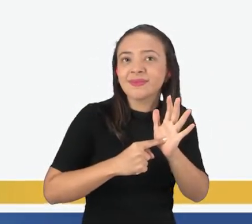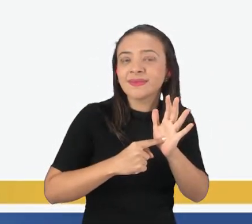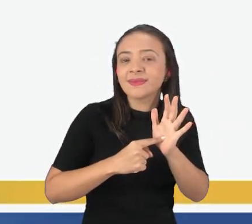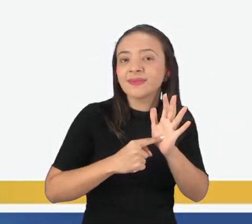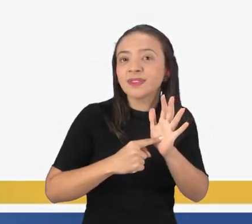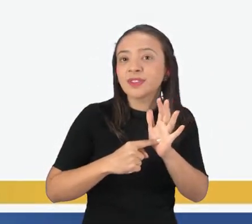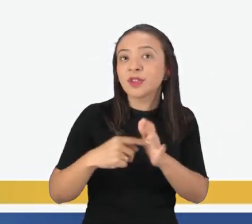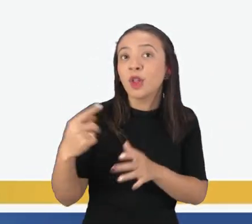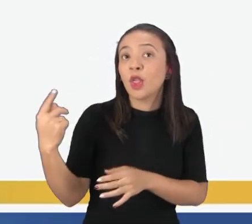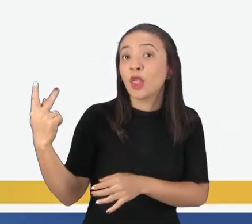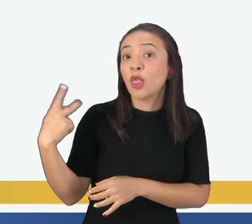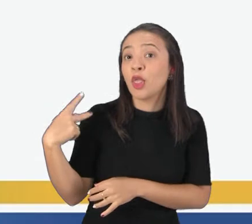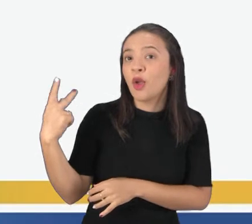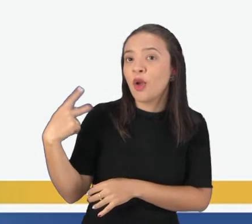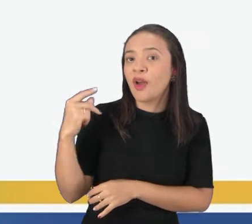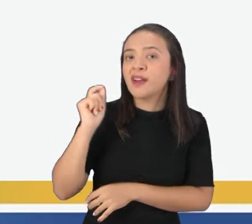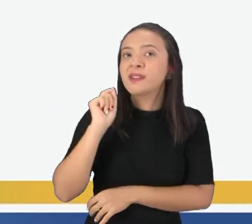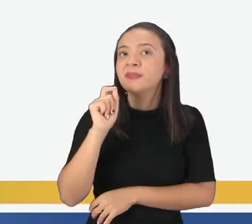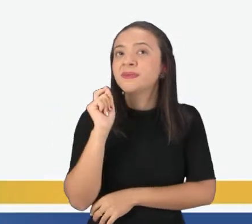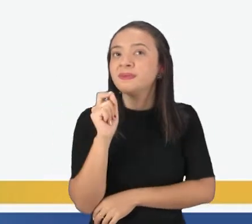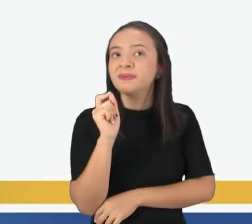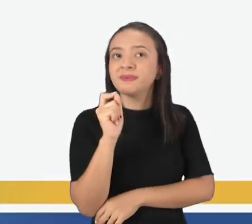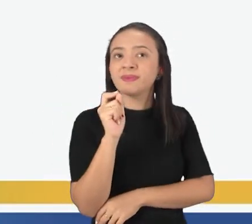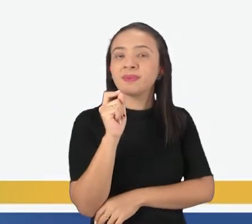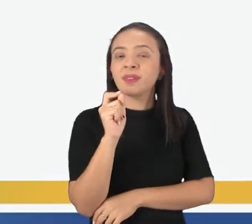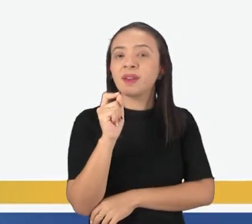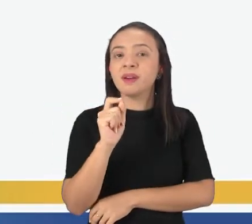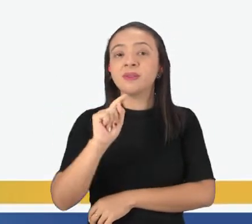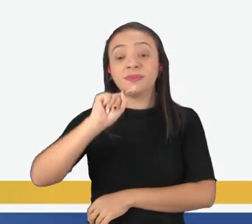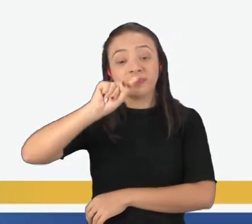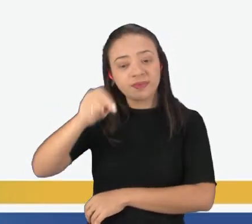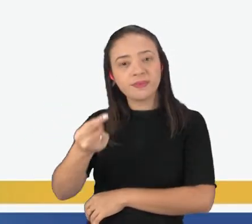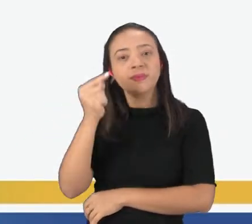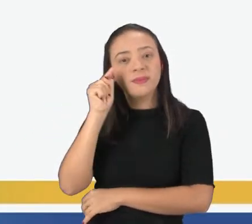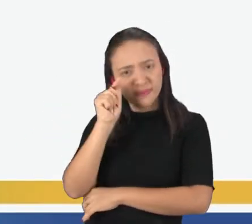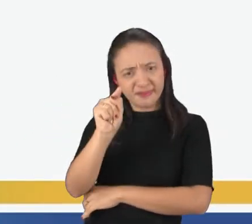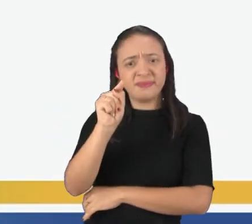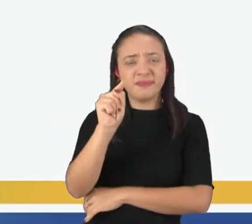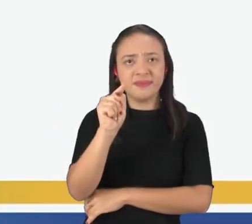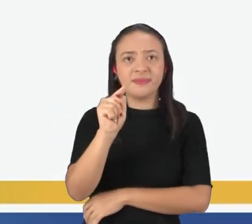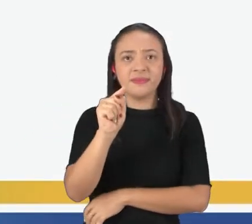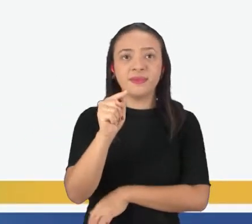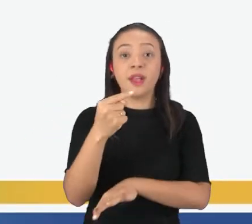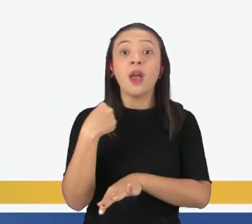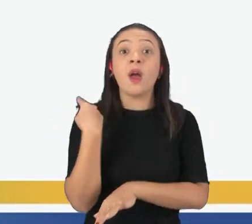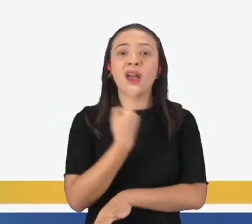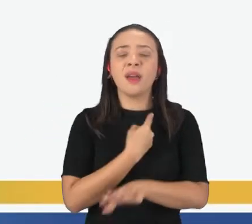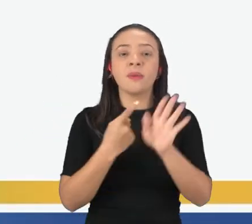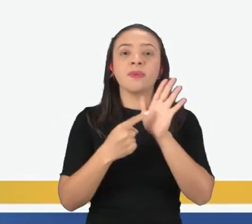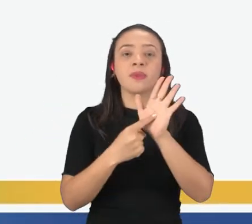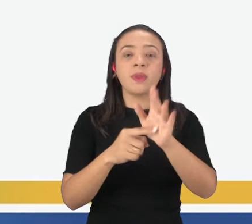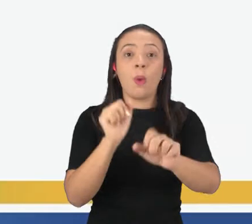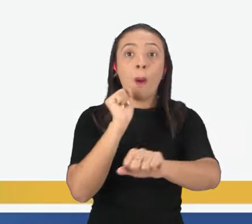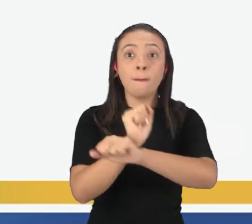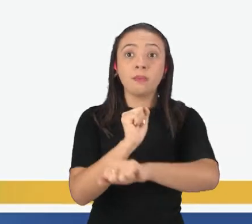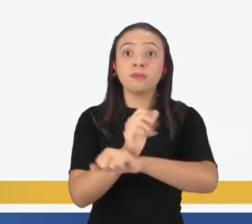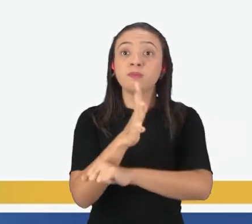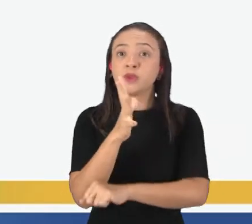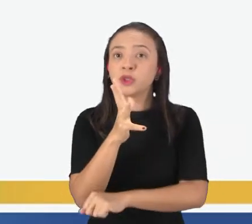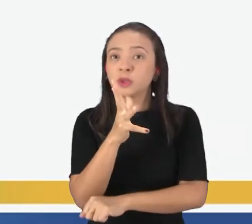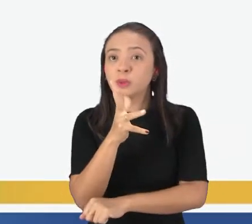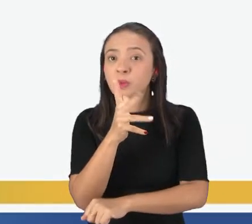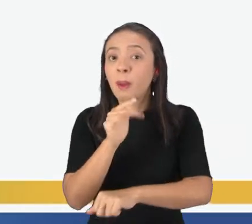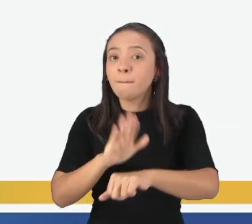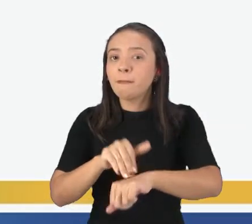somos a dupla mais simpática da pontuação. Somos o ponto e vírgula. nós indicamos uma pausa maior que a